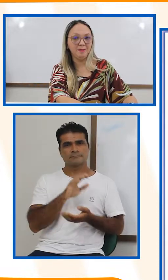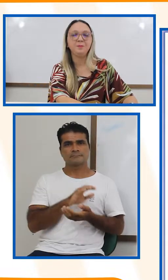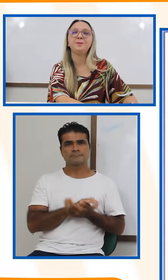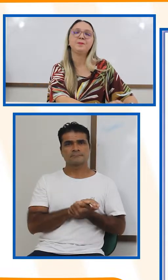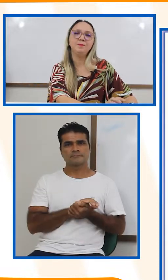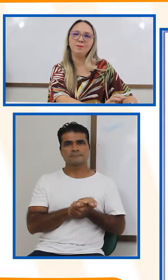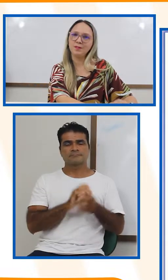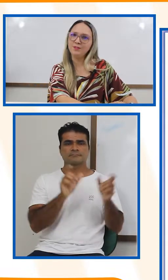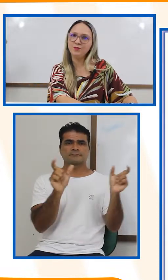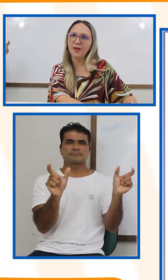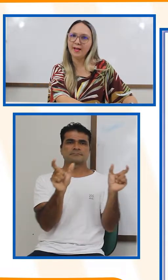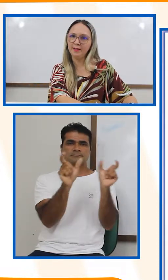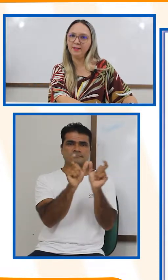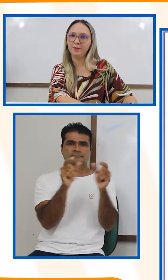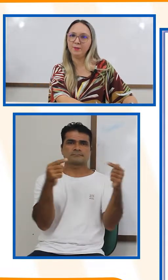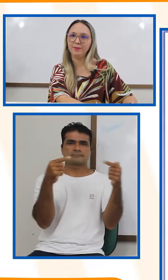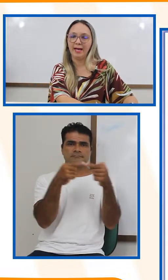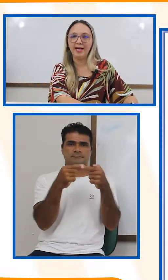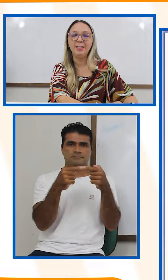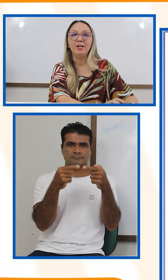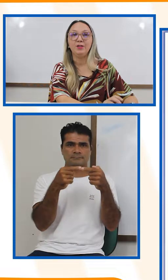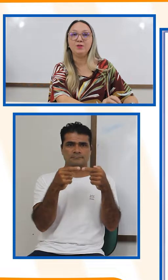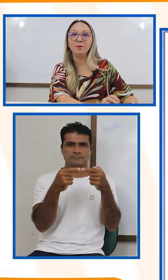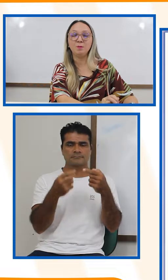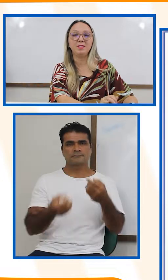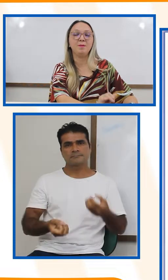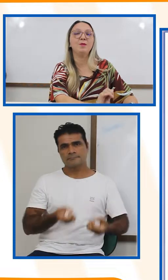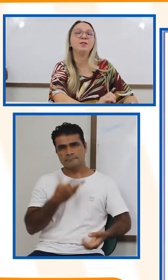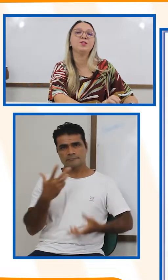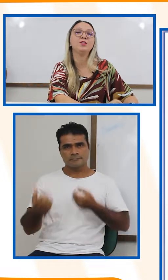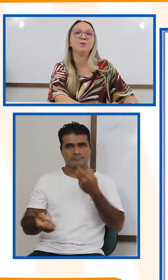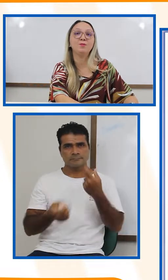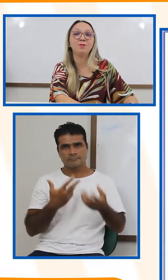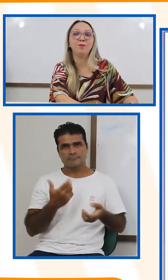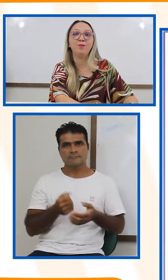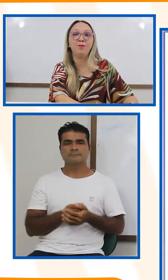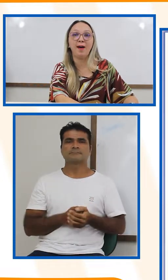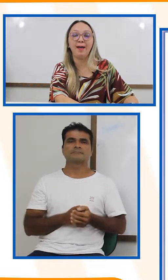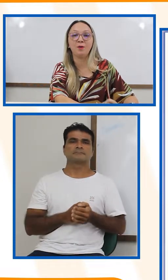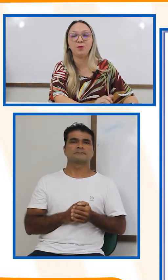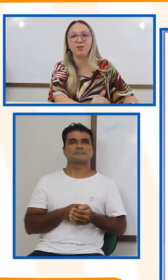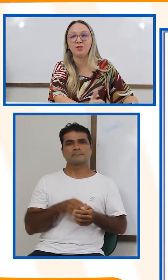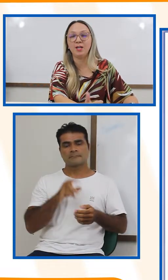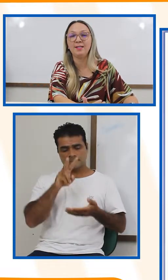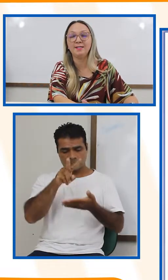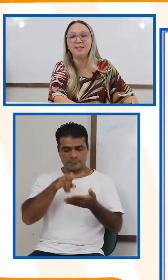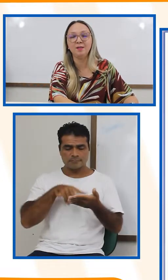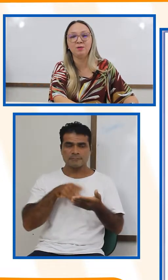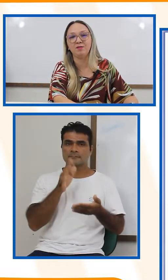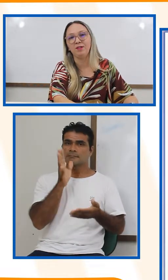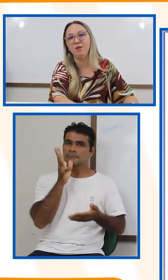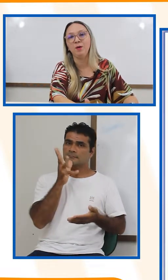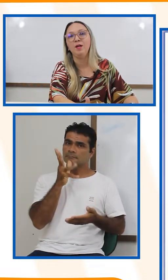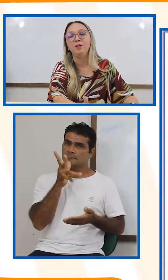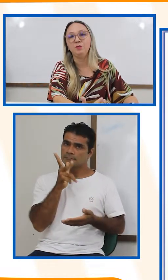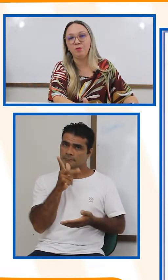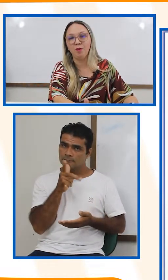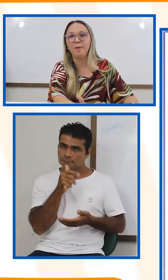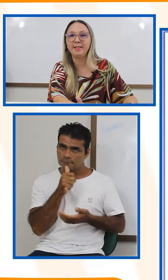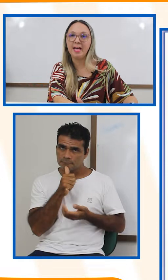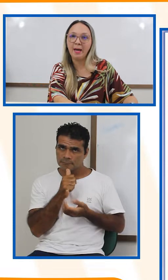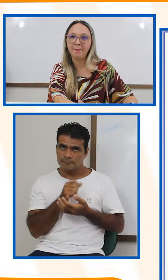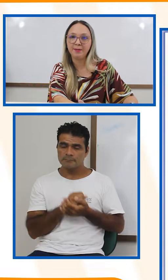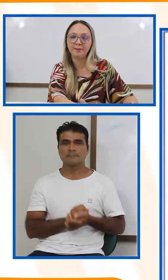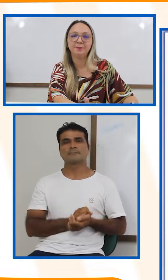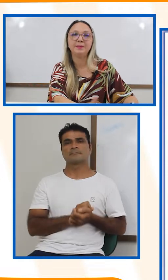lê devagarinho, tá? Nós vamos perceber quando a gente fala, quando a gente recita o trava-língua de uma